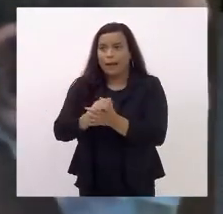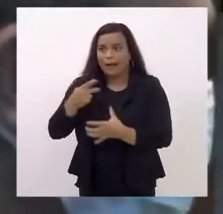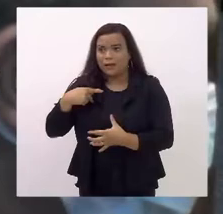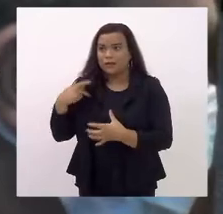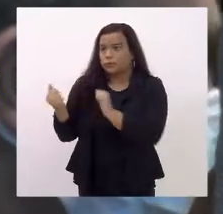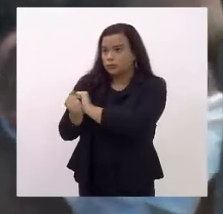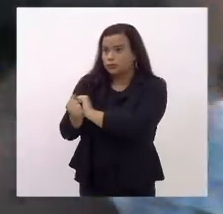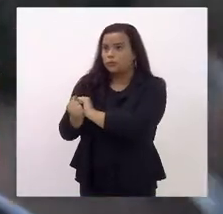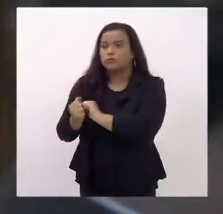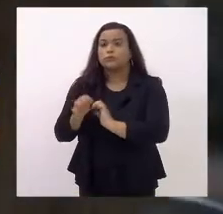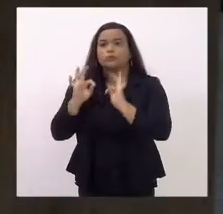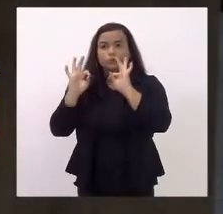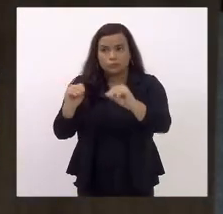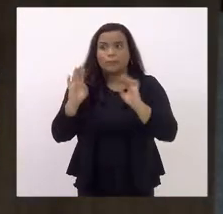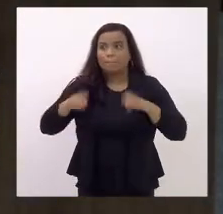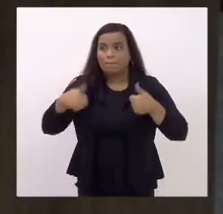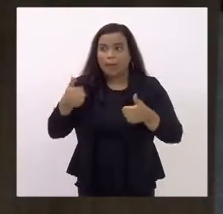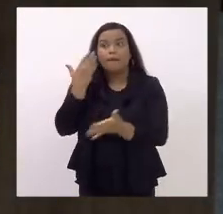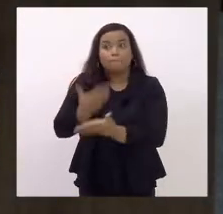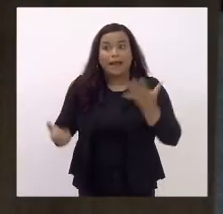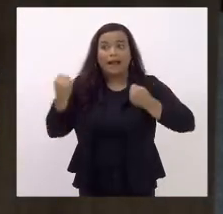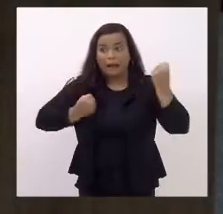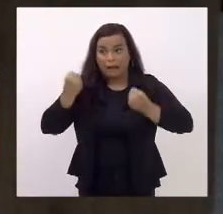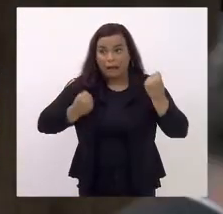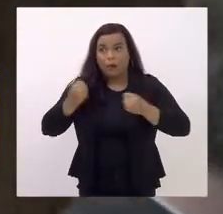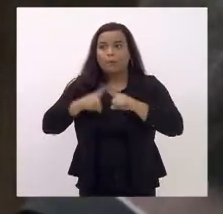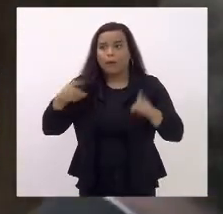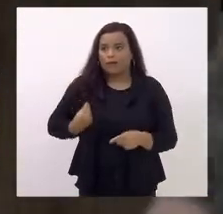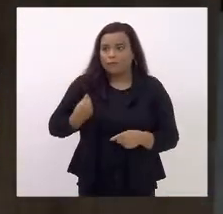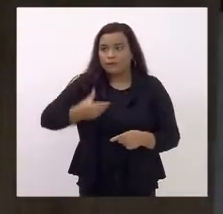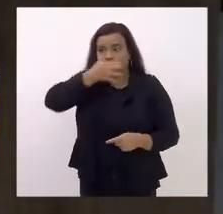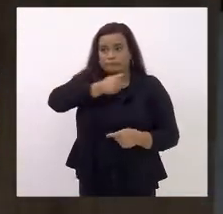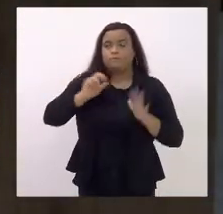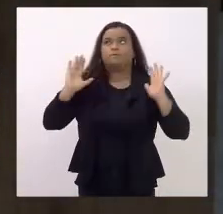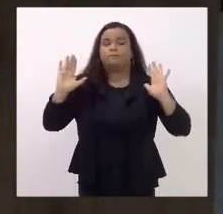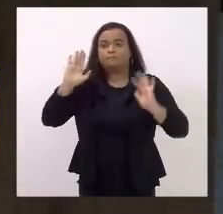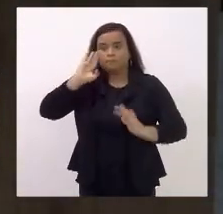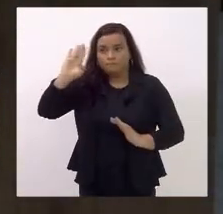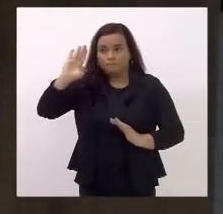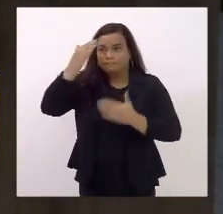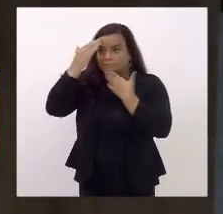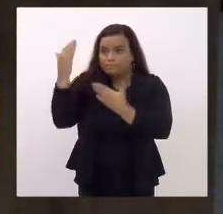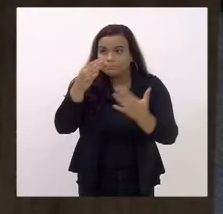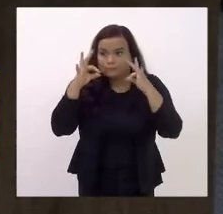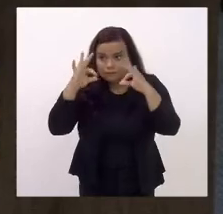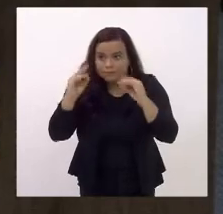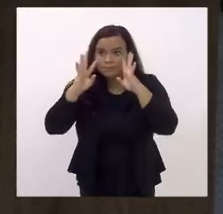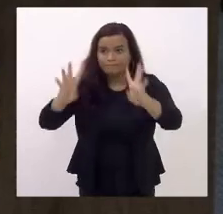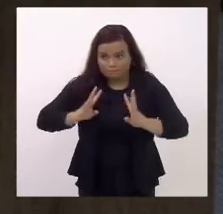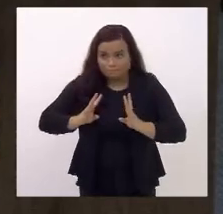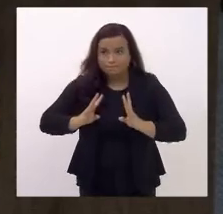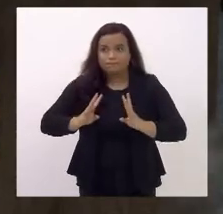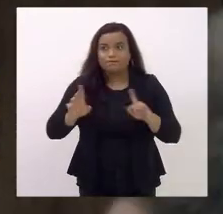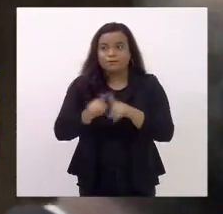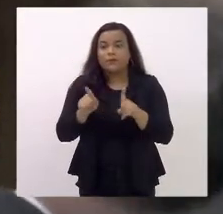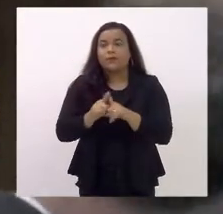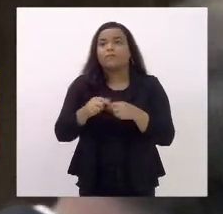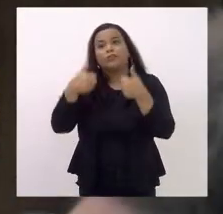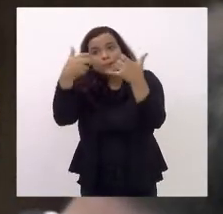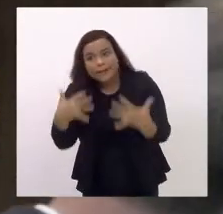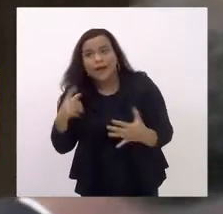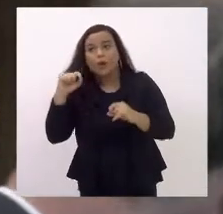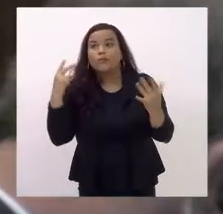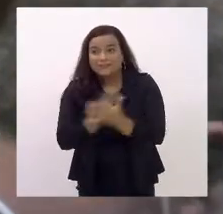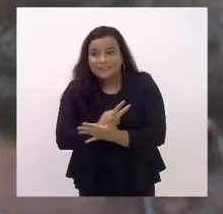só perdemos os carros, mas não perdemos a vida, que é o principal. Agradecer a todos e todas, e dar uma satisfação que